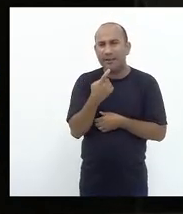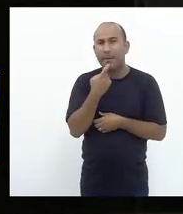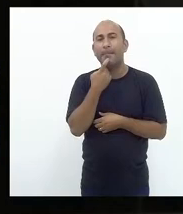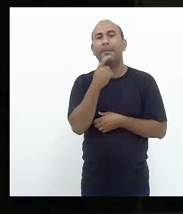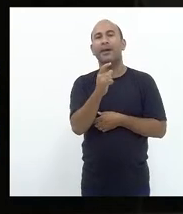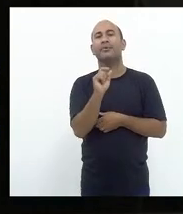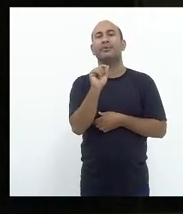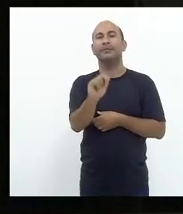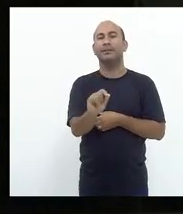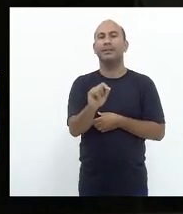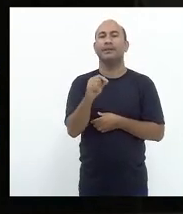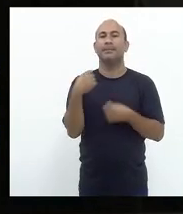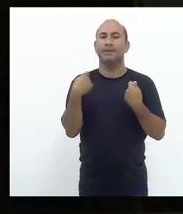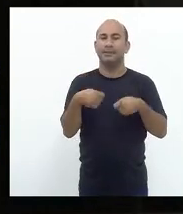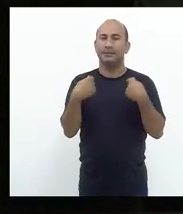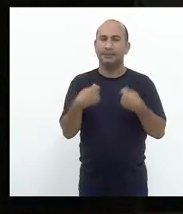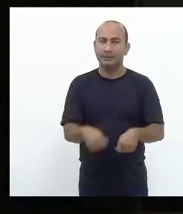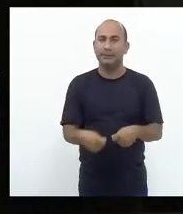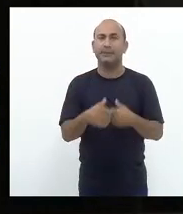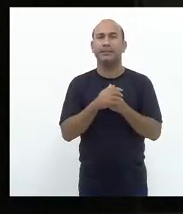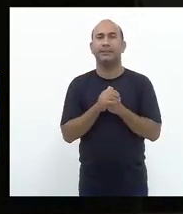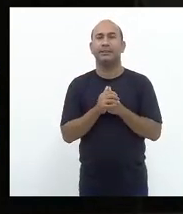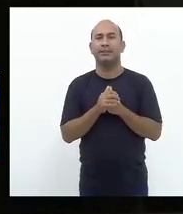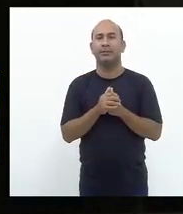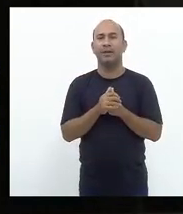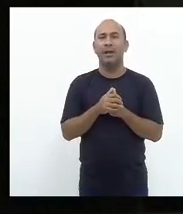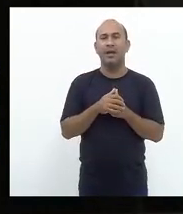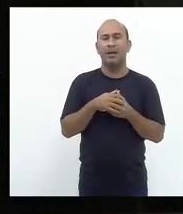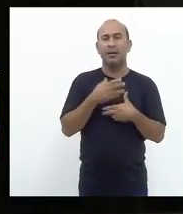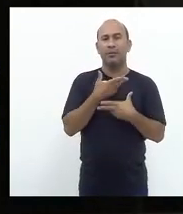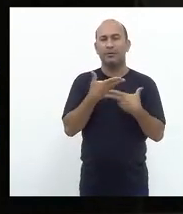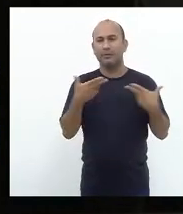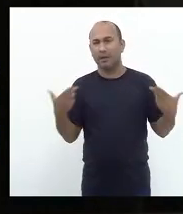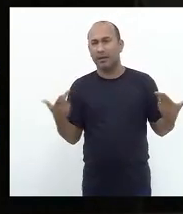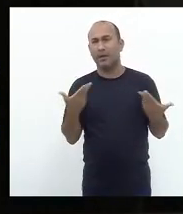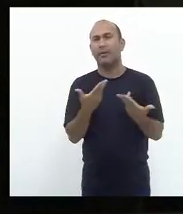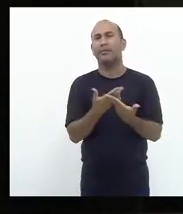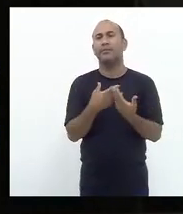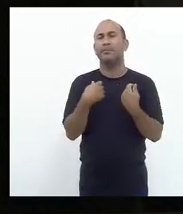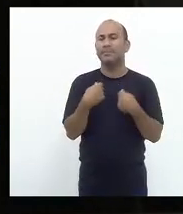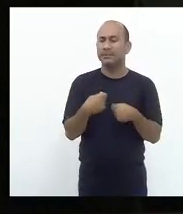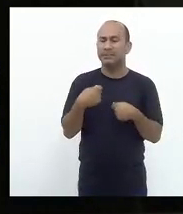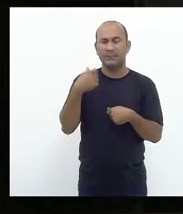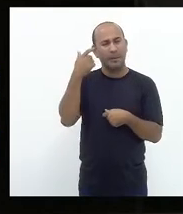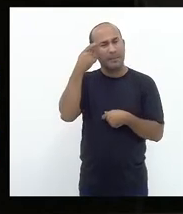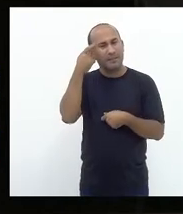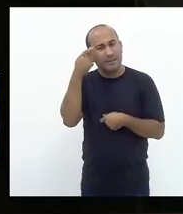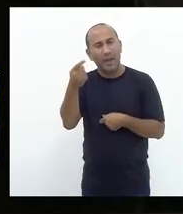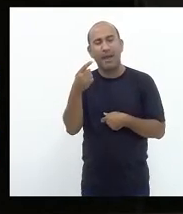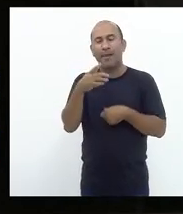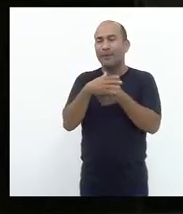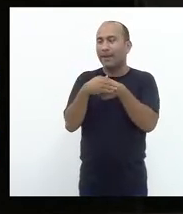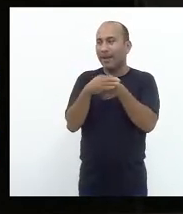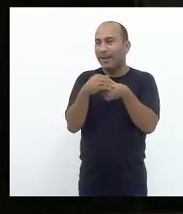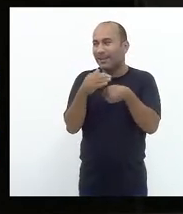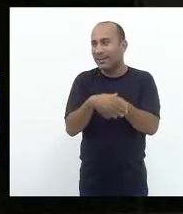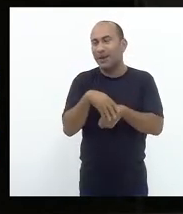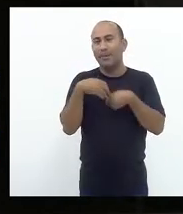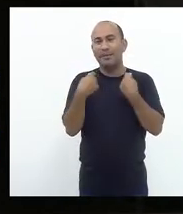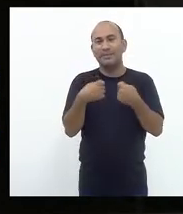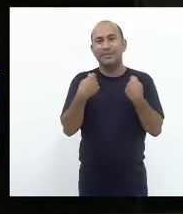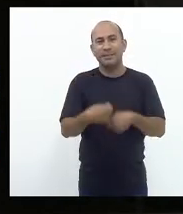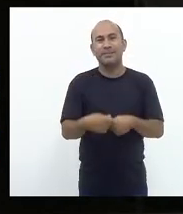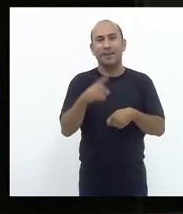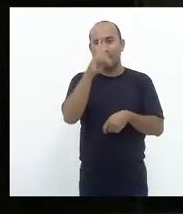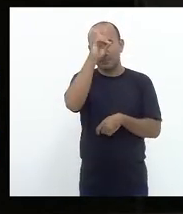as necessidades em infraestrutura, saneamento básico, pense com carinho em relação ao Hospital Regional